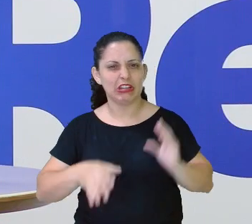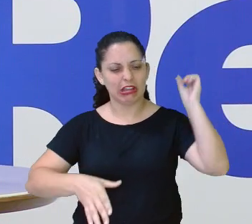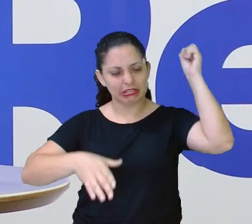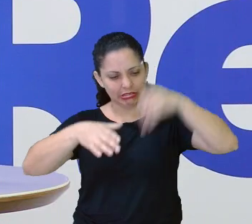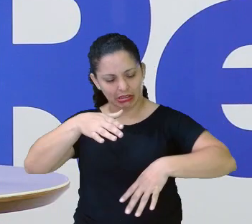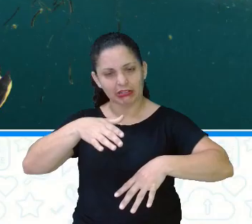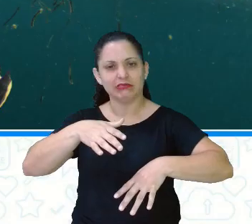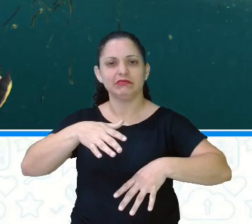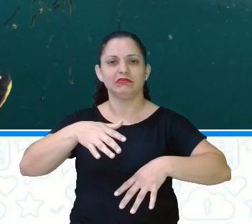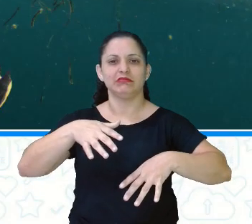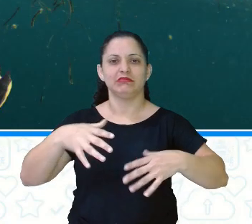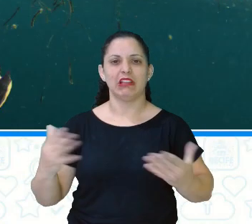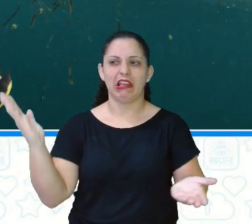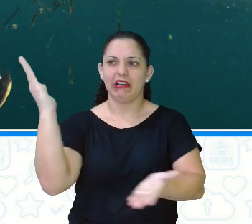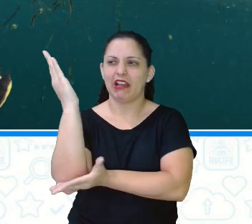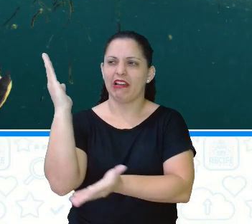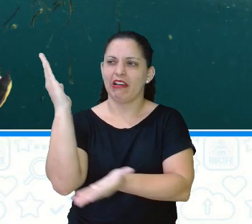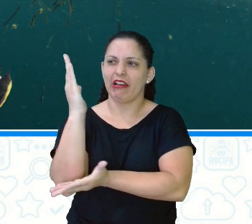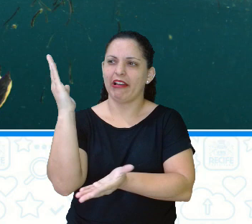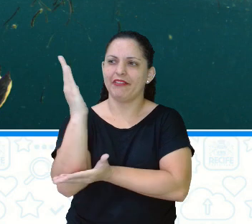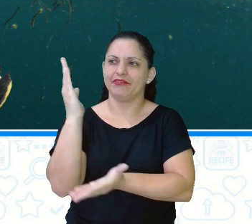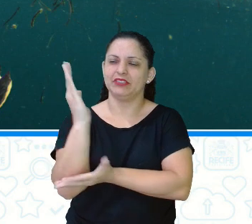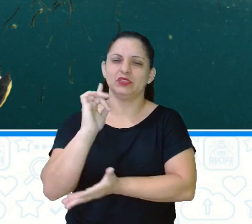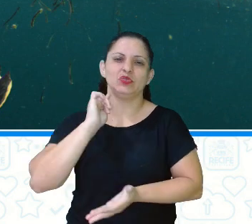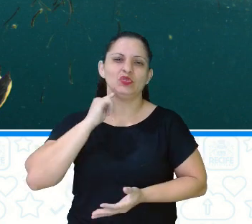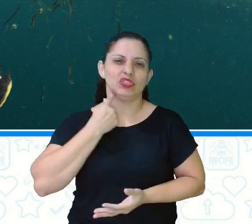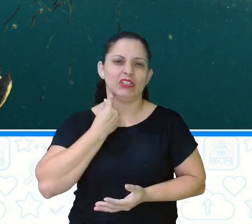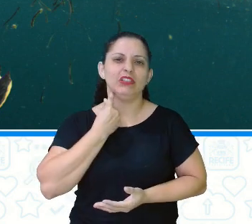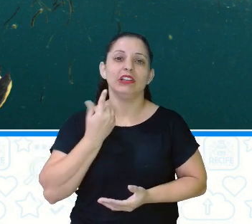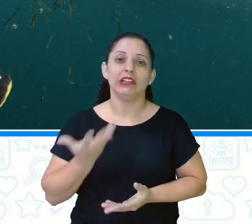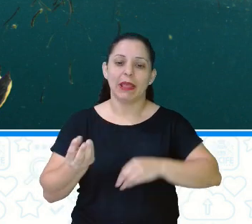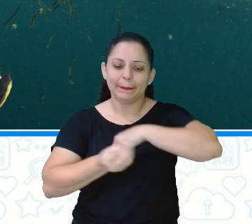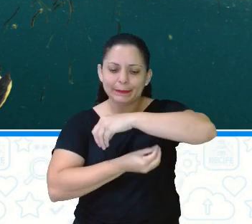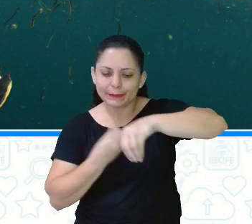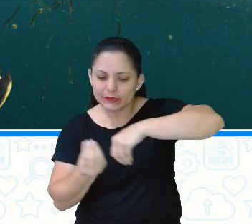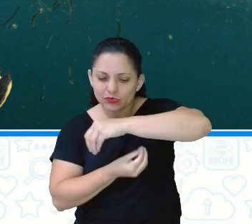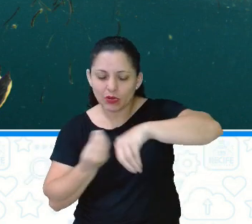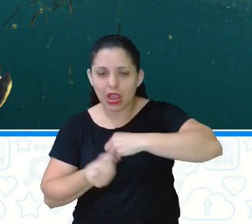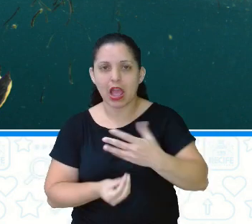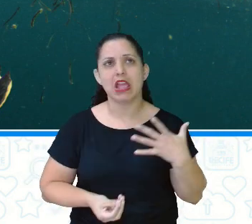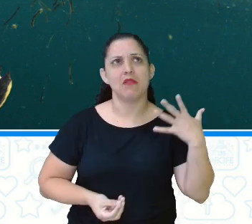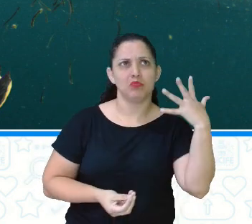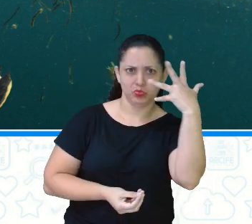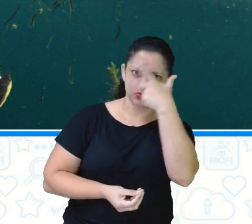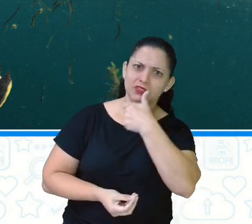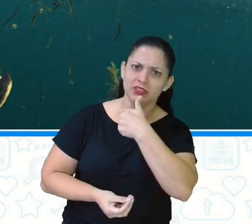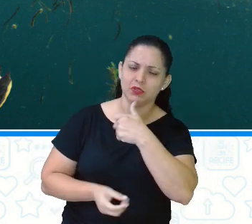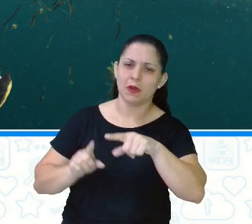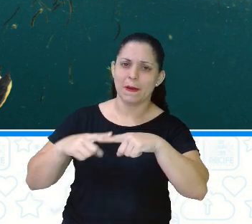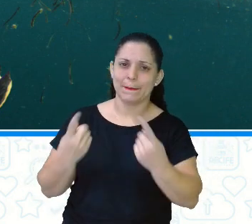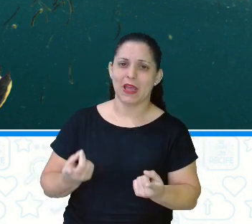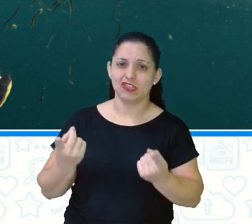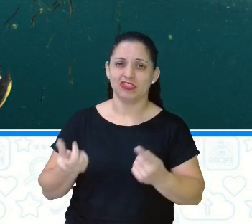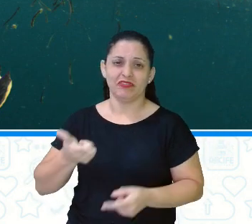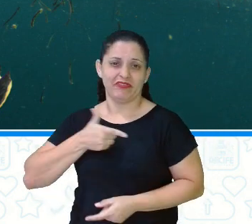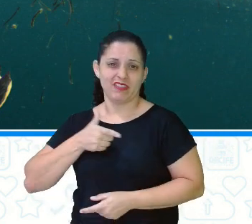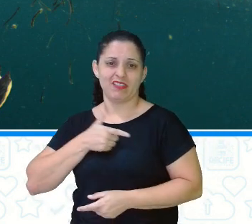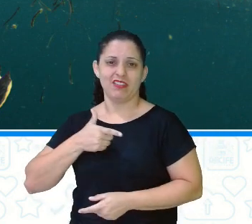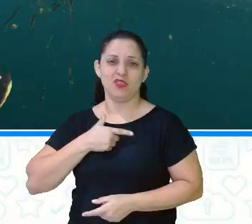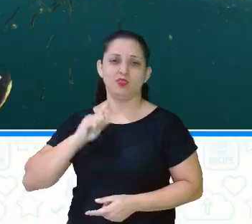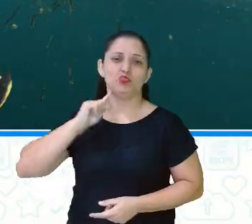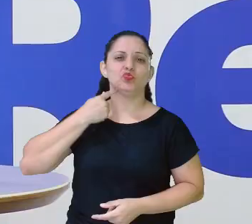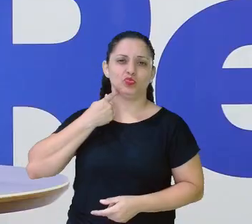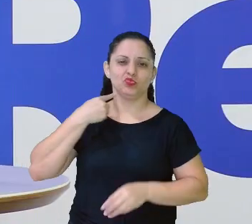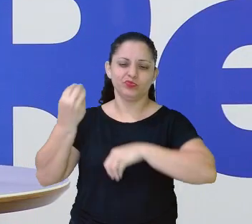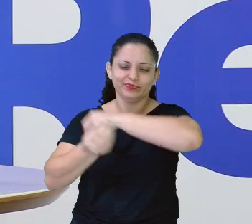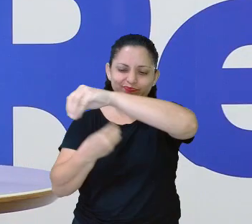mar. Eita, resíduos, os Coisa lixos do triste, ser né? humano. Pois É a mistura do bonito com o feio. Porque que os não